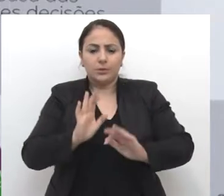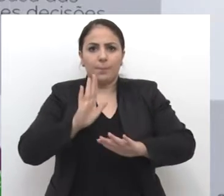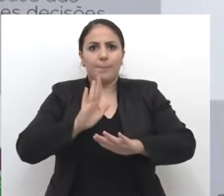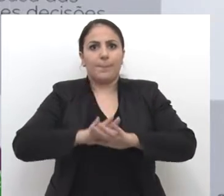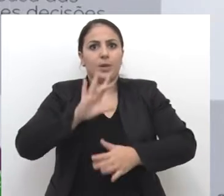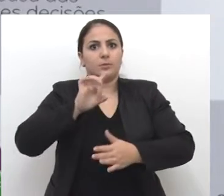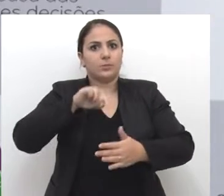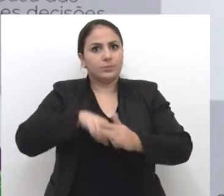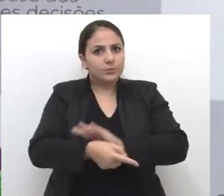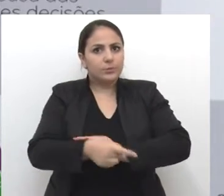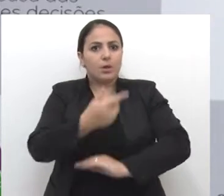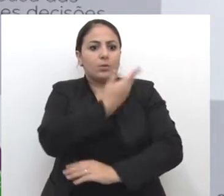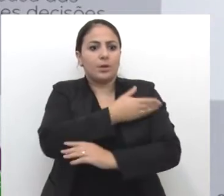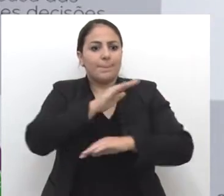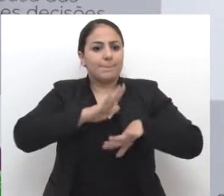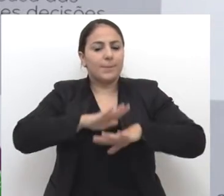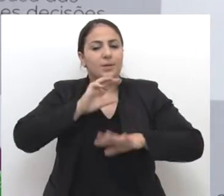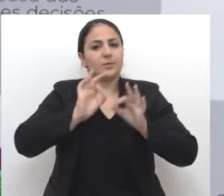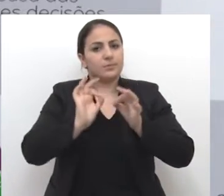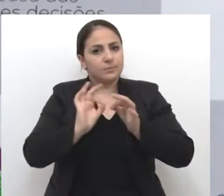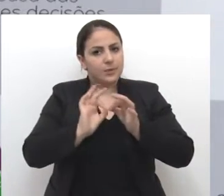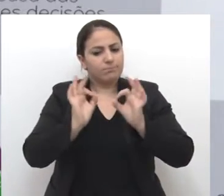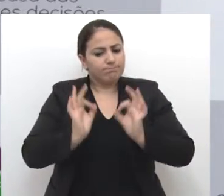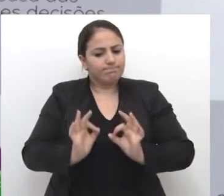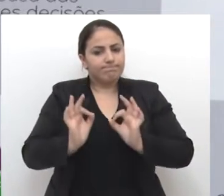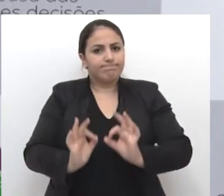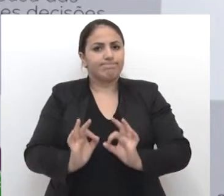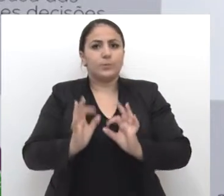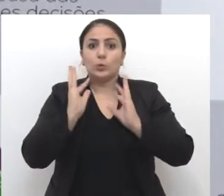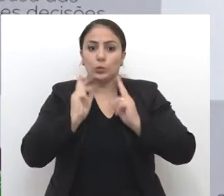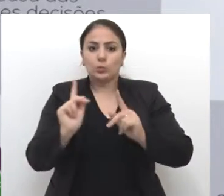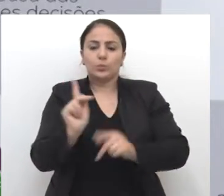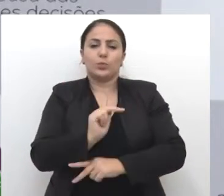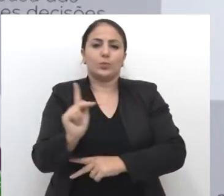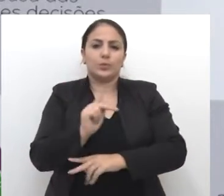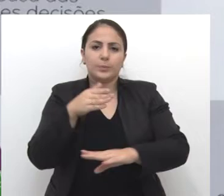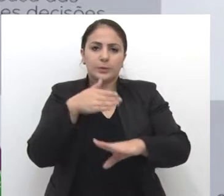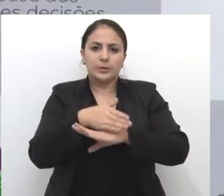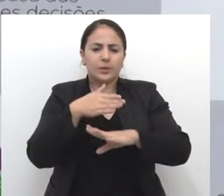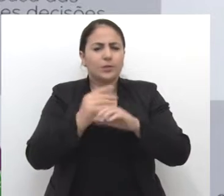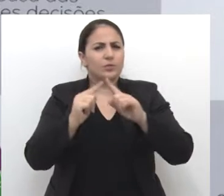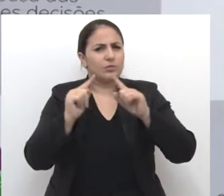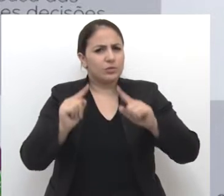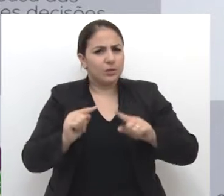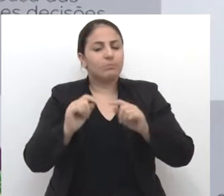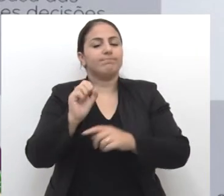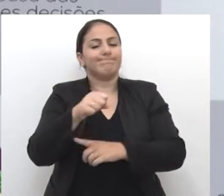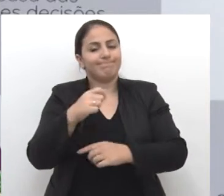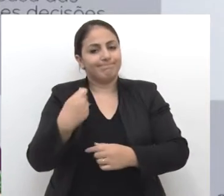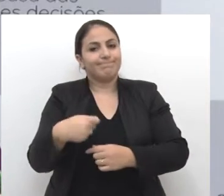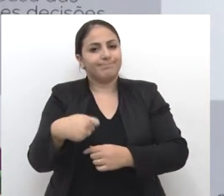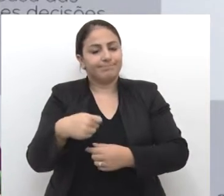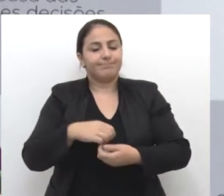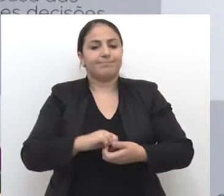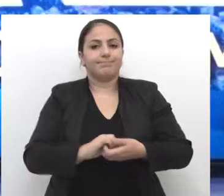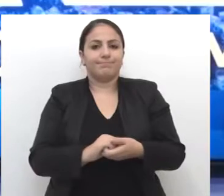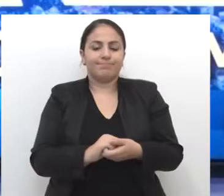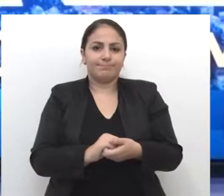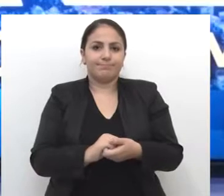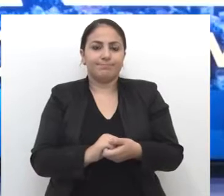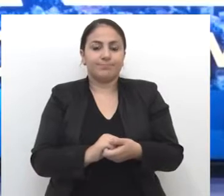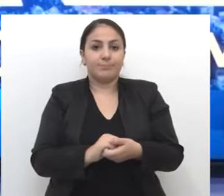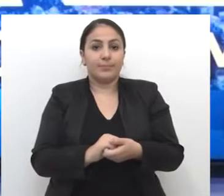um treinamento muito bem realizado, bem feito por todos os professores, funcionários. Sim, a gente realmente